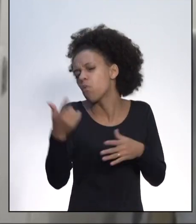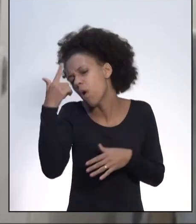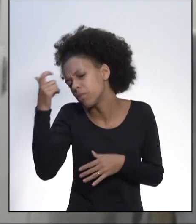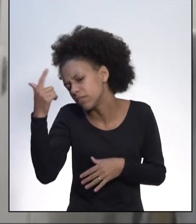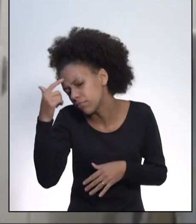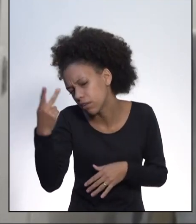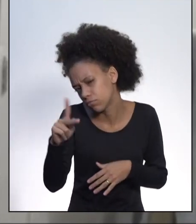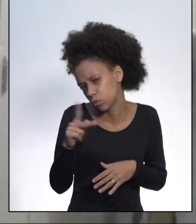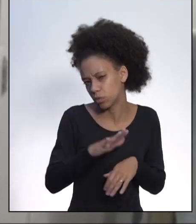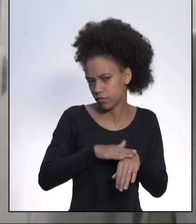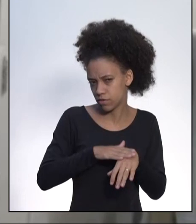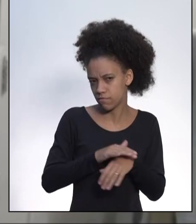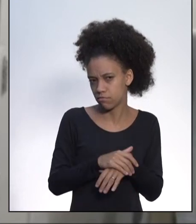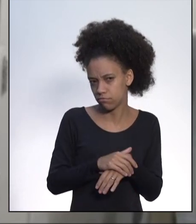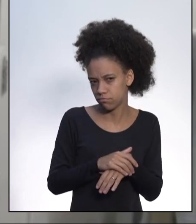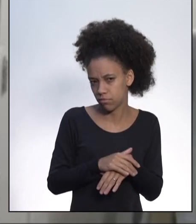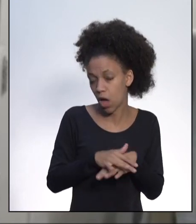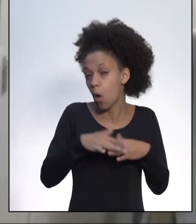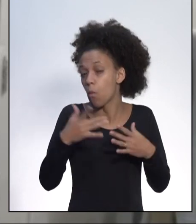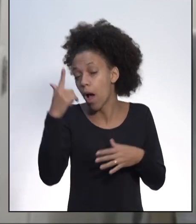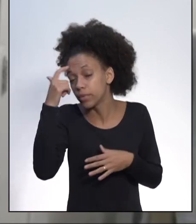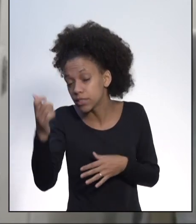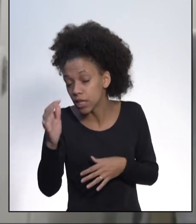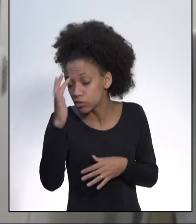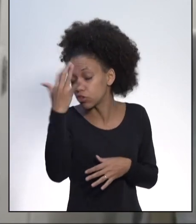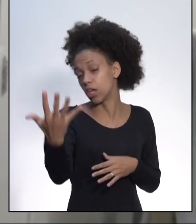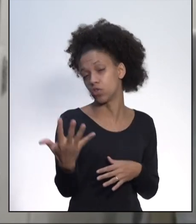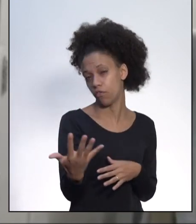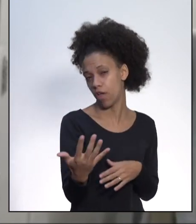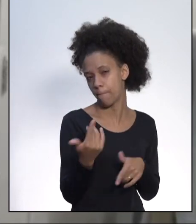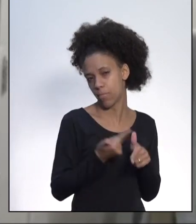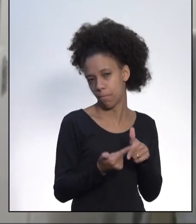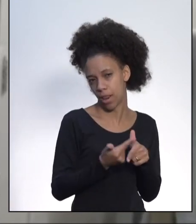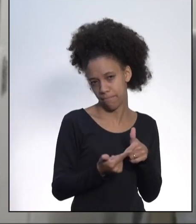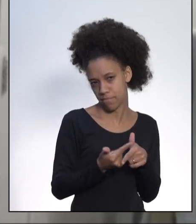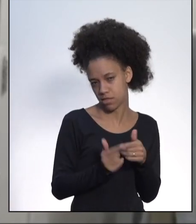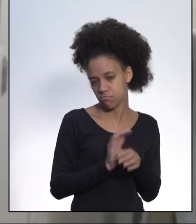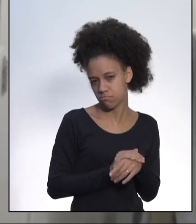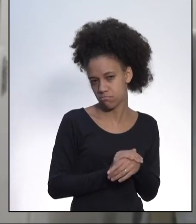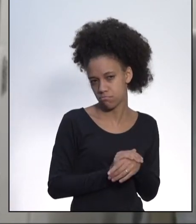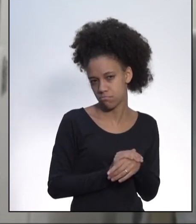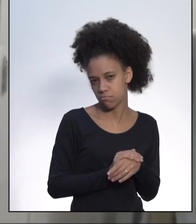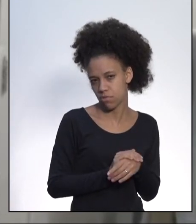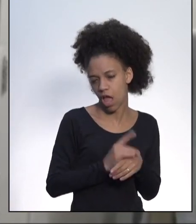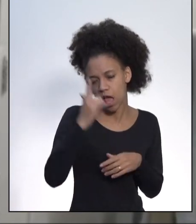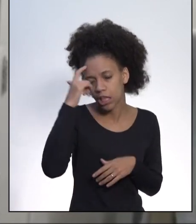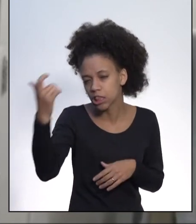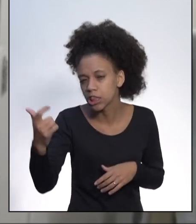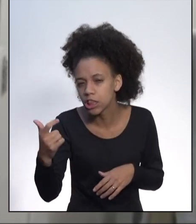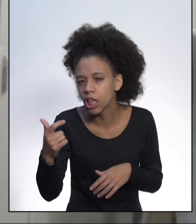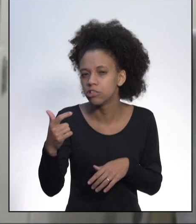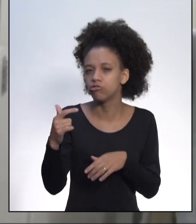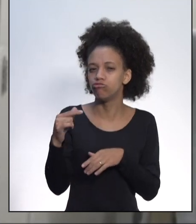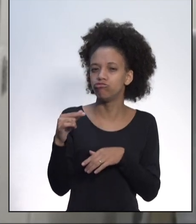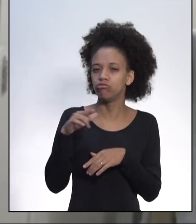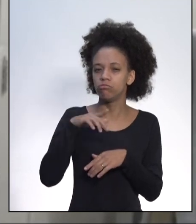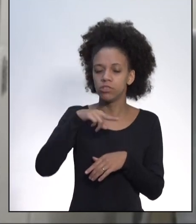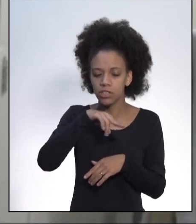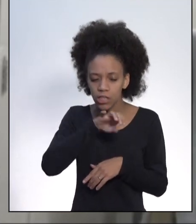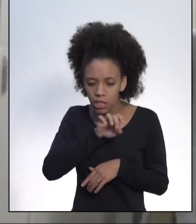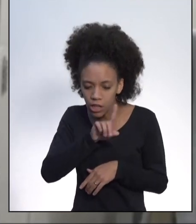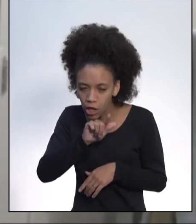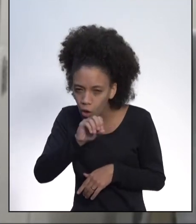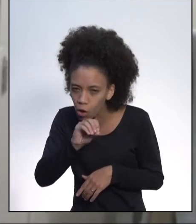teve, né? Qual a ideia de solução que você teve? Qual a ideia de negócio que você teve, né? Como é que